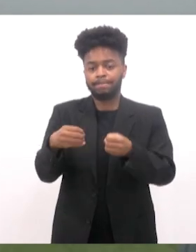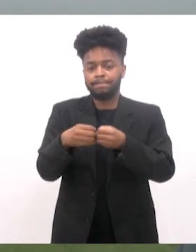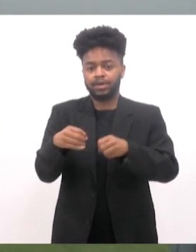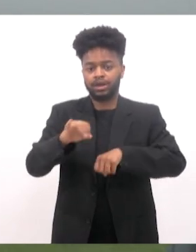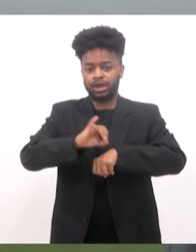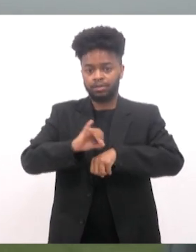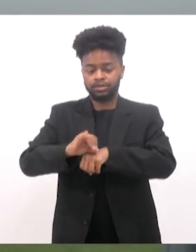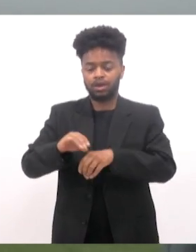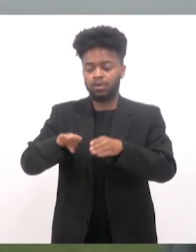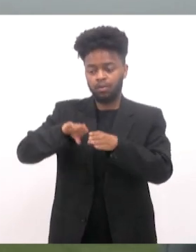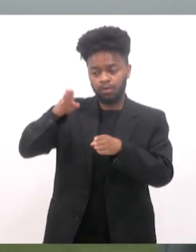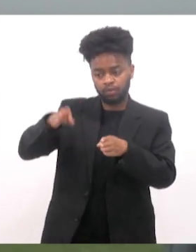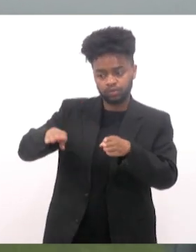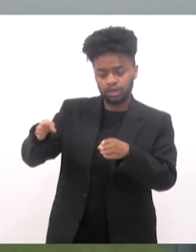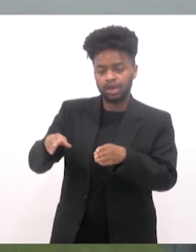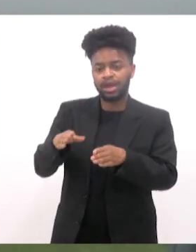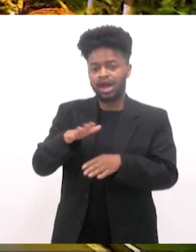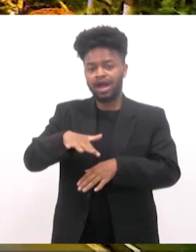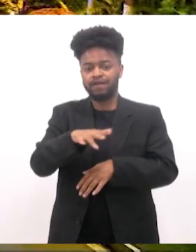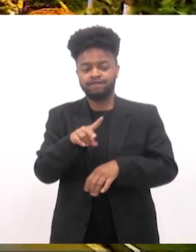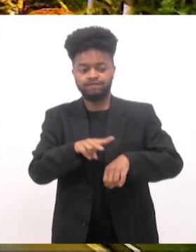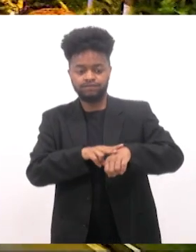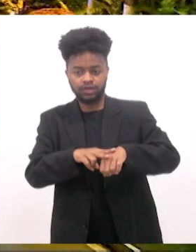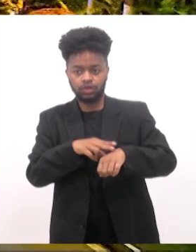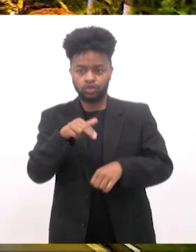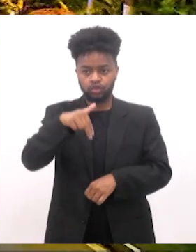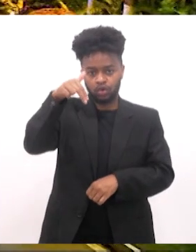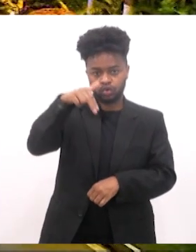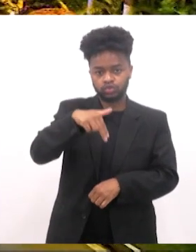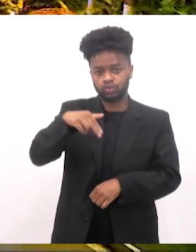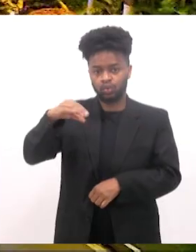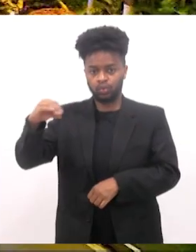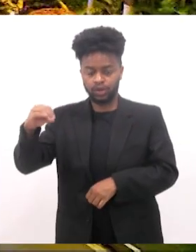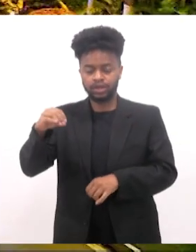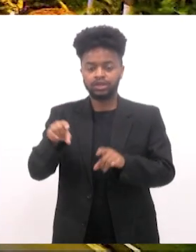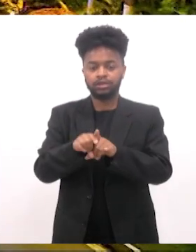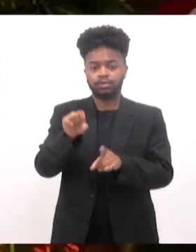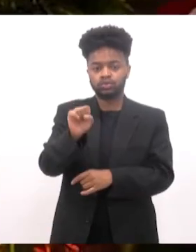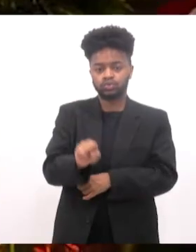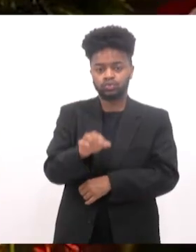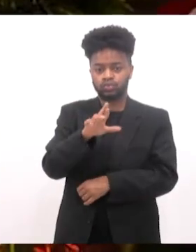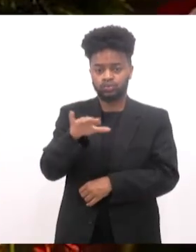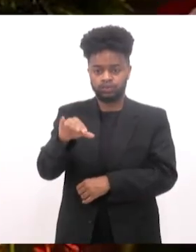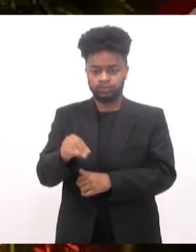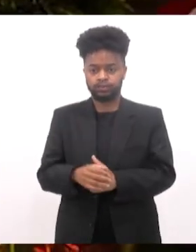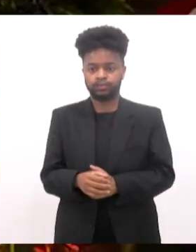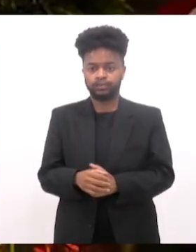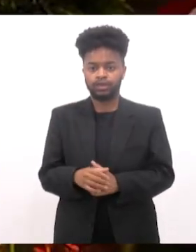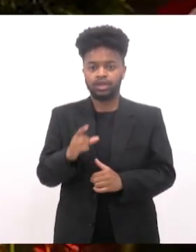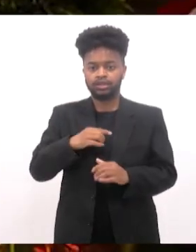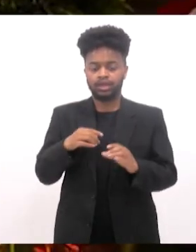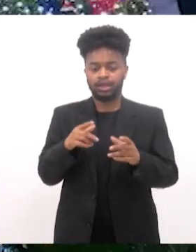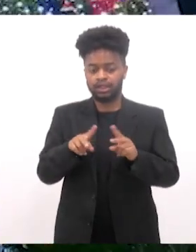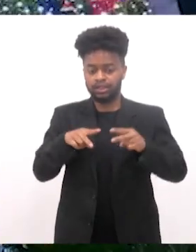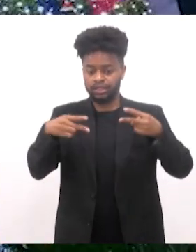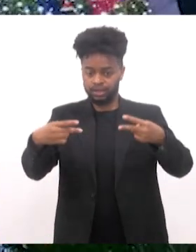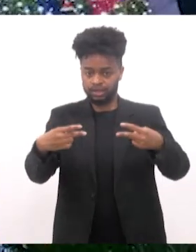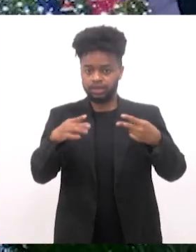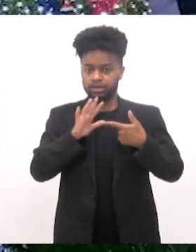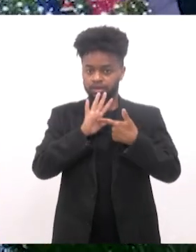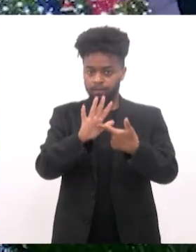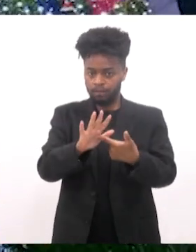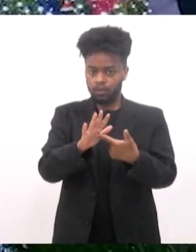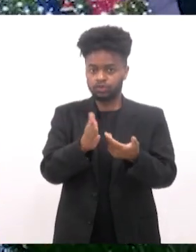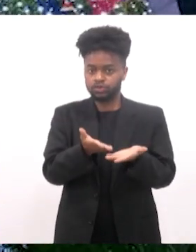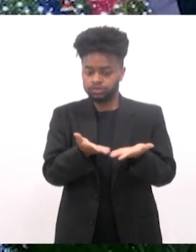metropolitana, serrana, Costa Verde, Norte, Noroeste e Sul Fluminense. No link que está na tela, você